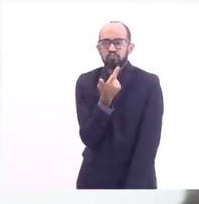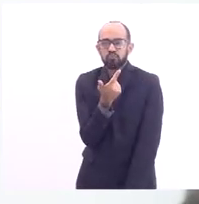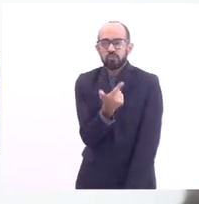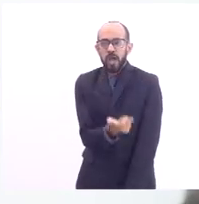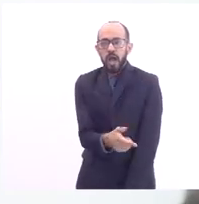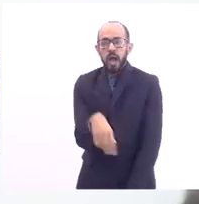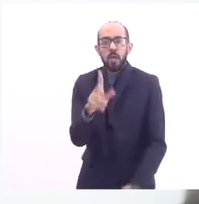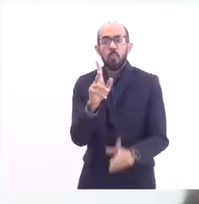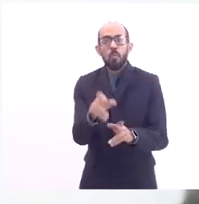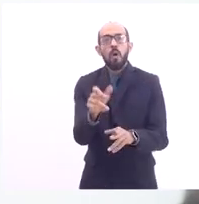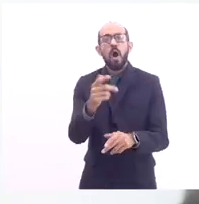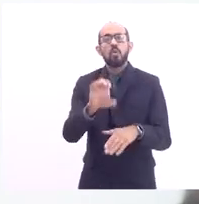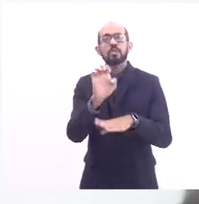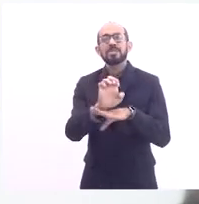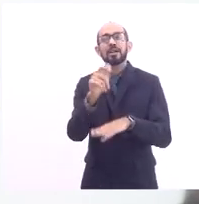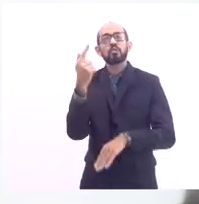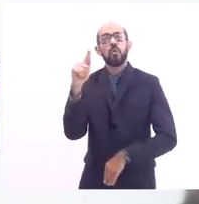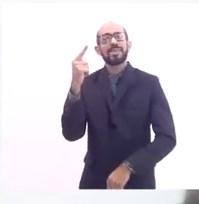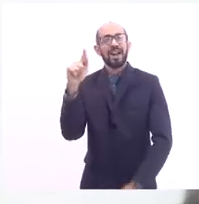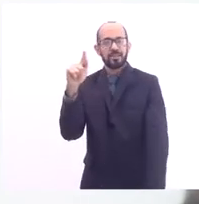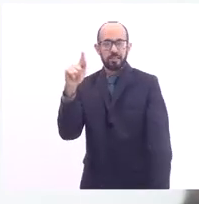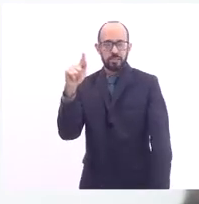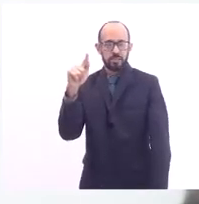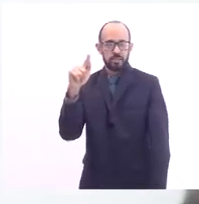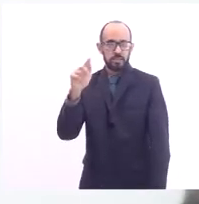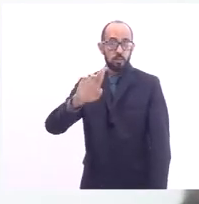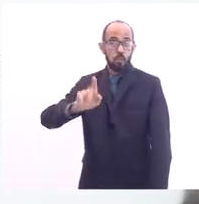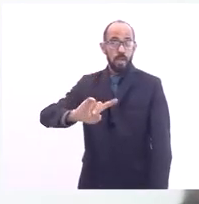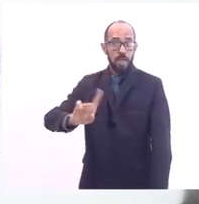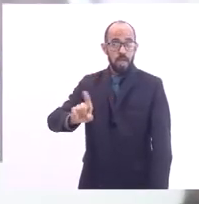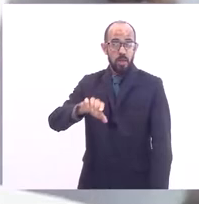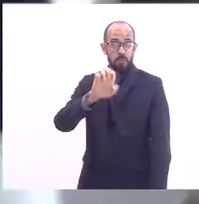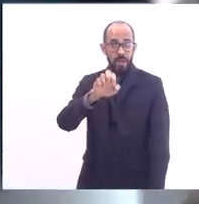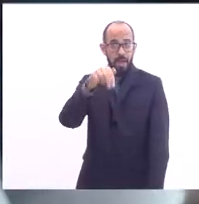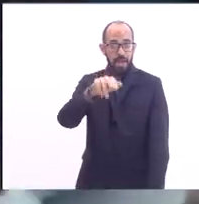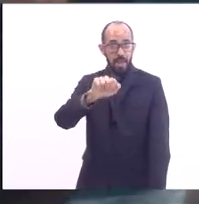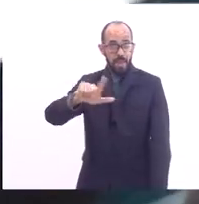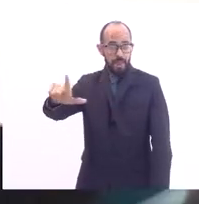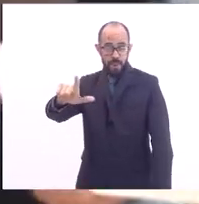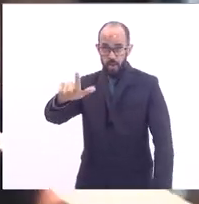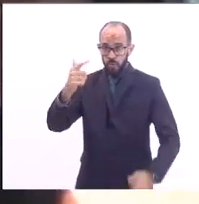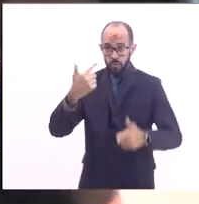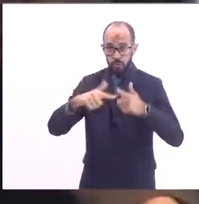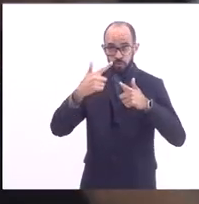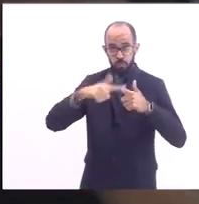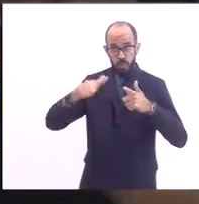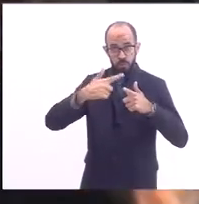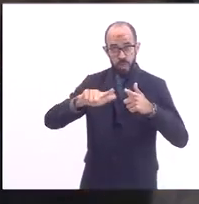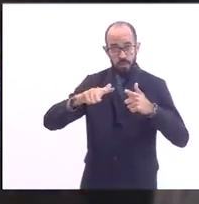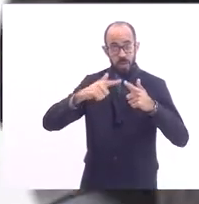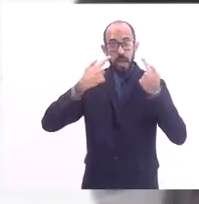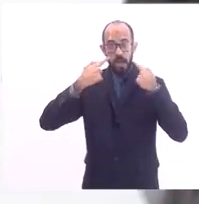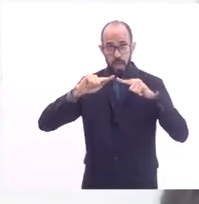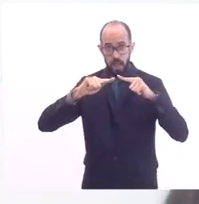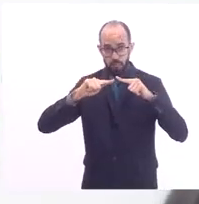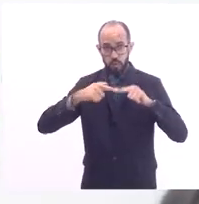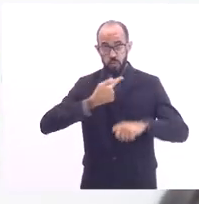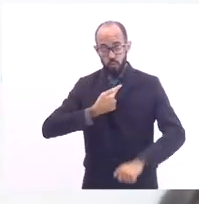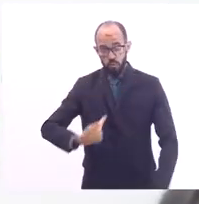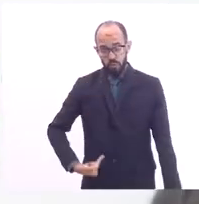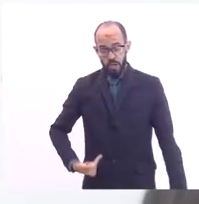está o estado de Goiás, por exemplo, que a Enel tem tido um enfrentamento muito grande. E o governador do estado,